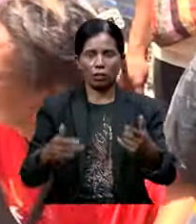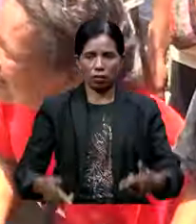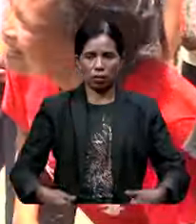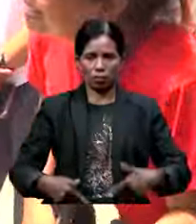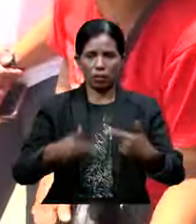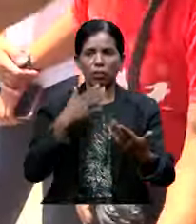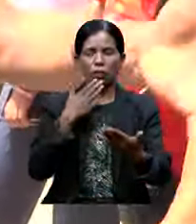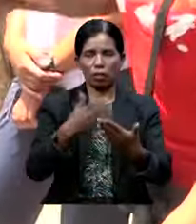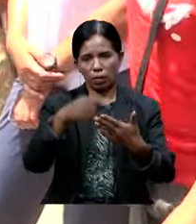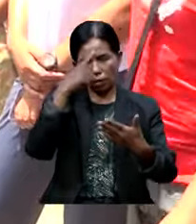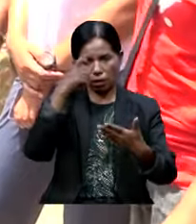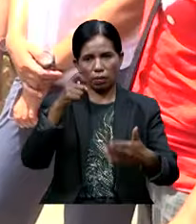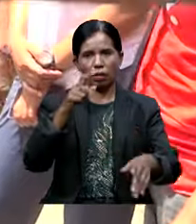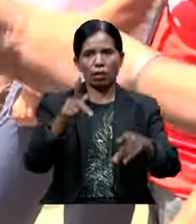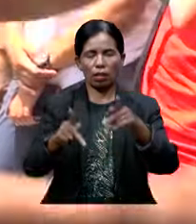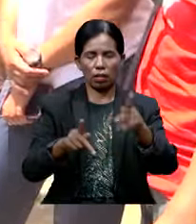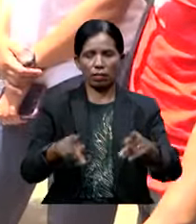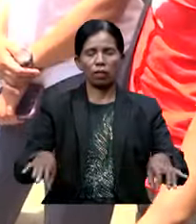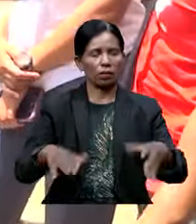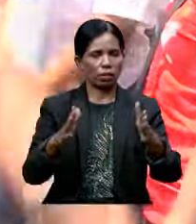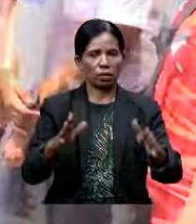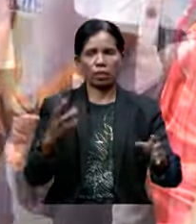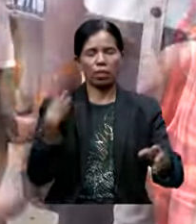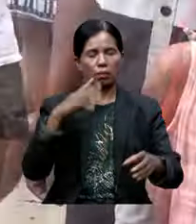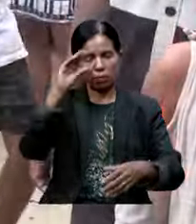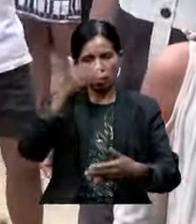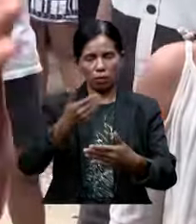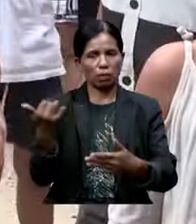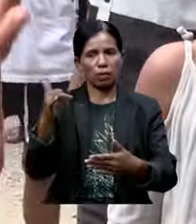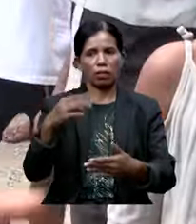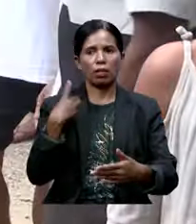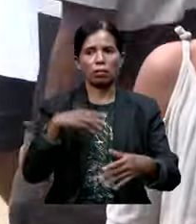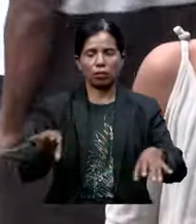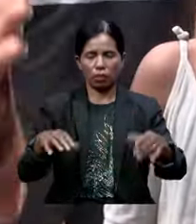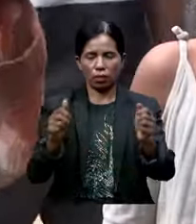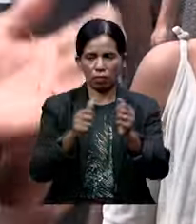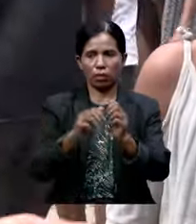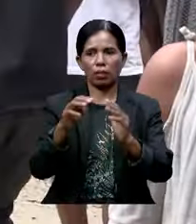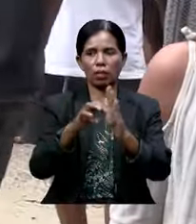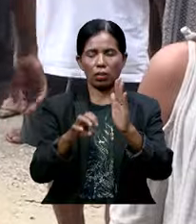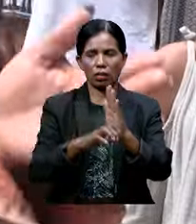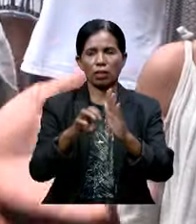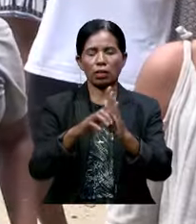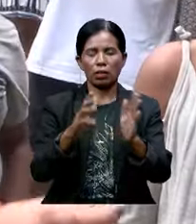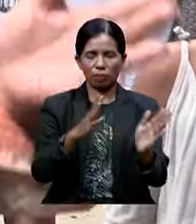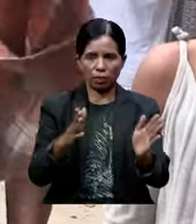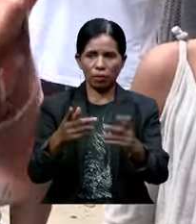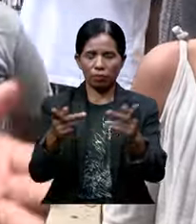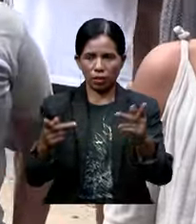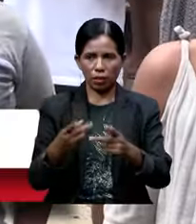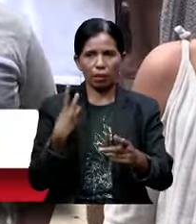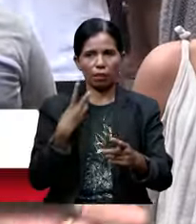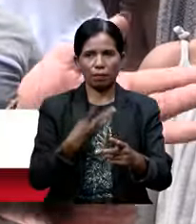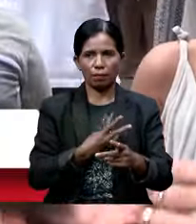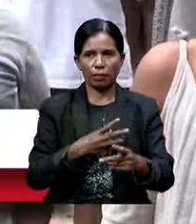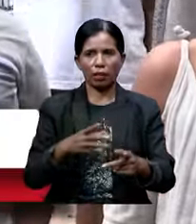ne. Tambah pobo kampu dari trabai lu lain haba amin yang wansira. Ami ko pera ho istadu, sekarang istadu perpara fatim ba ami. Ami ne bema